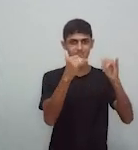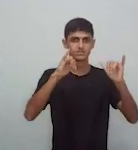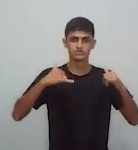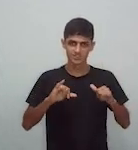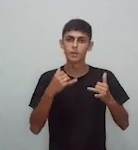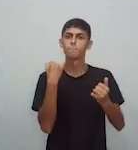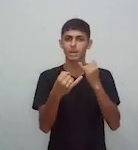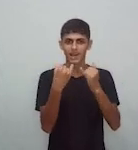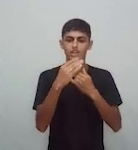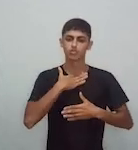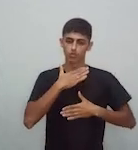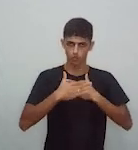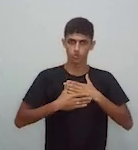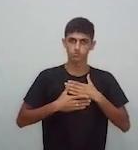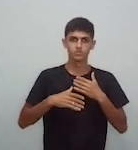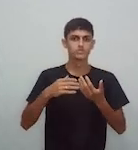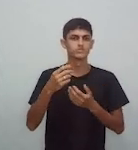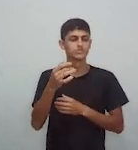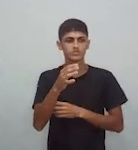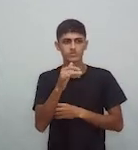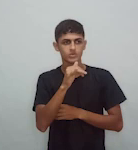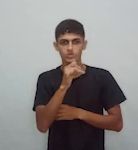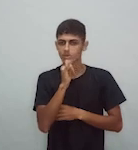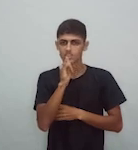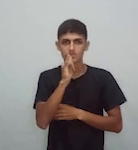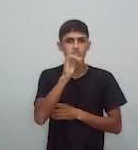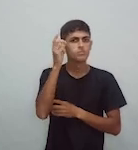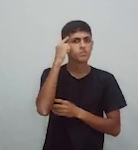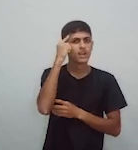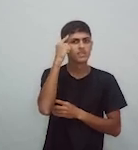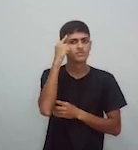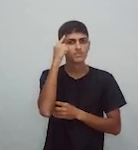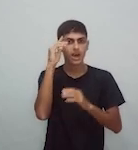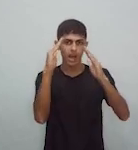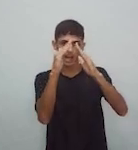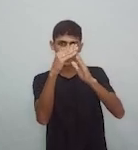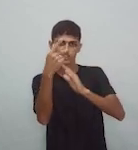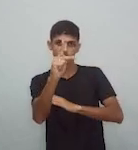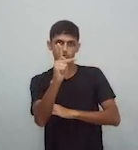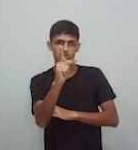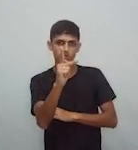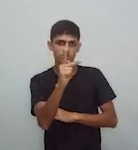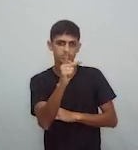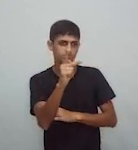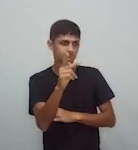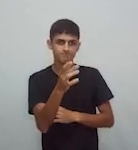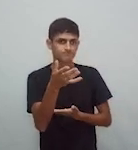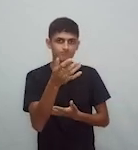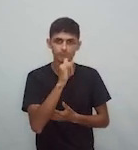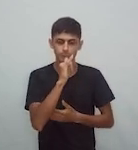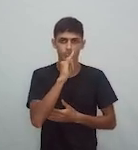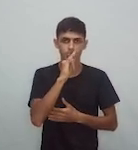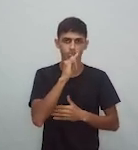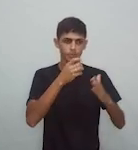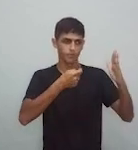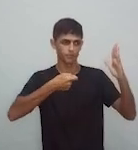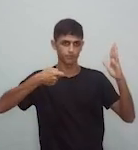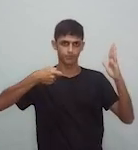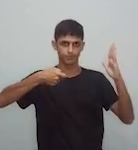se fosse uma eletricidade. Como se fosse, pensem na casa de vocês, sabe aqueles curtos-circuitos, às vezes você vai colocar